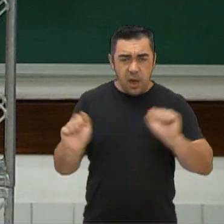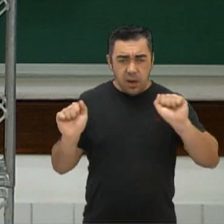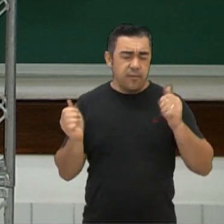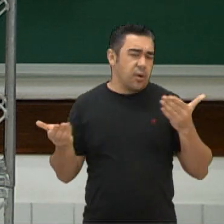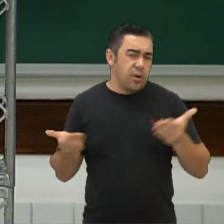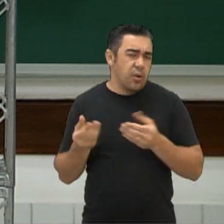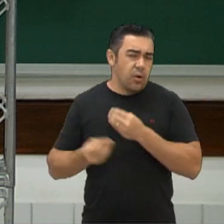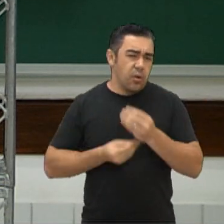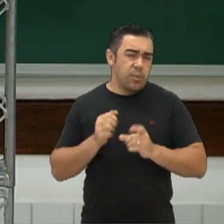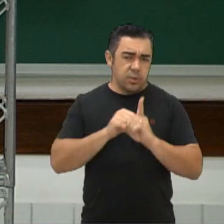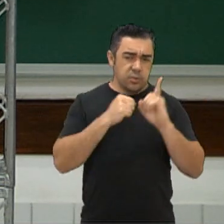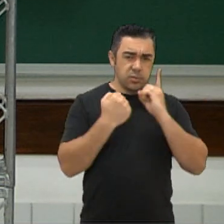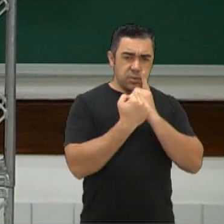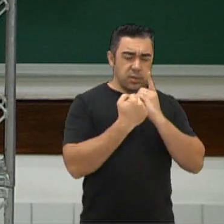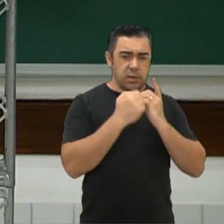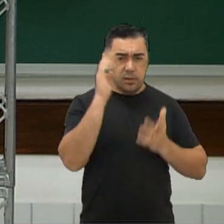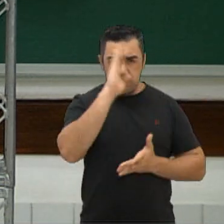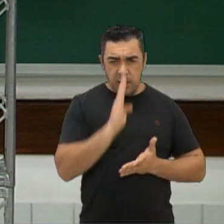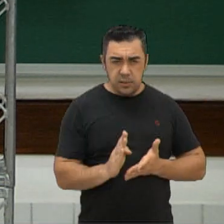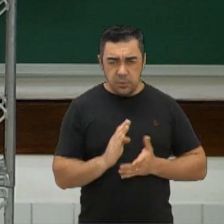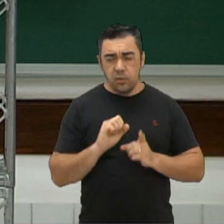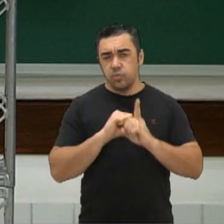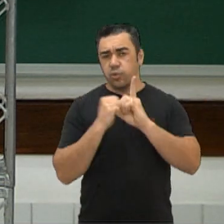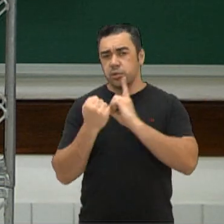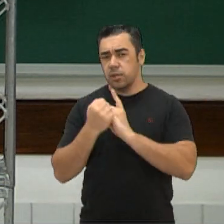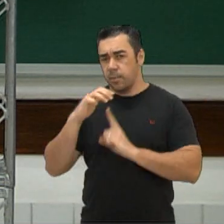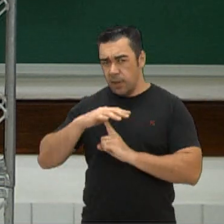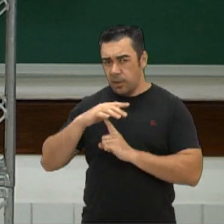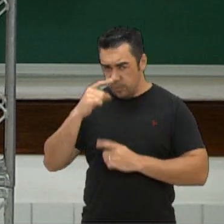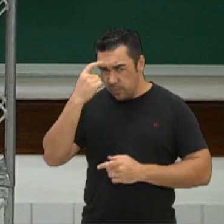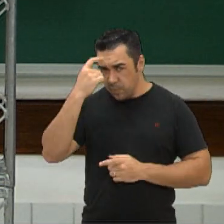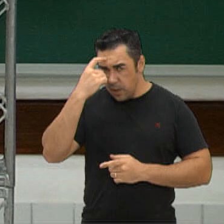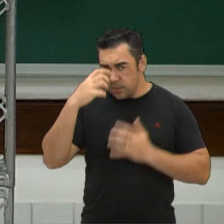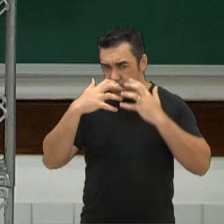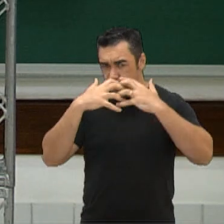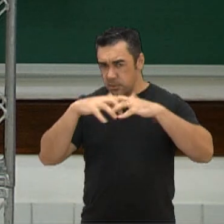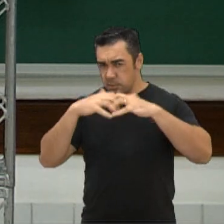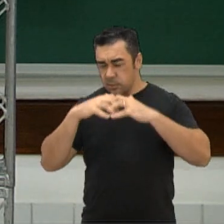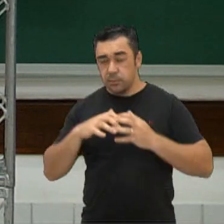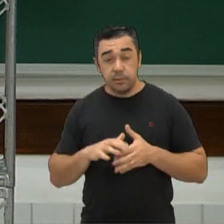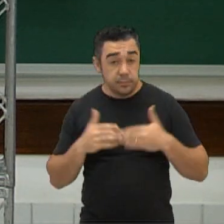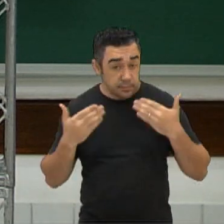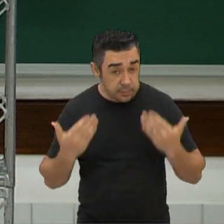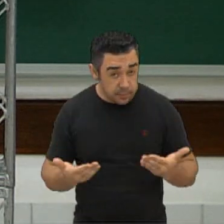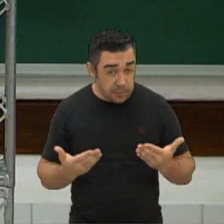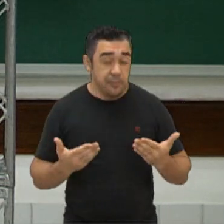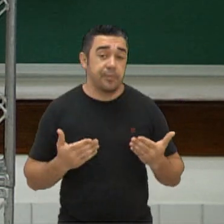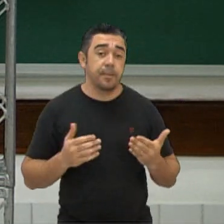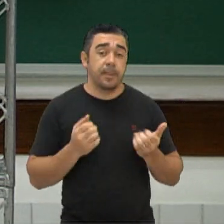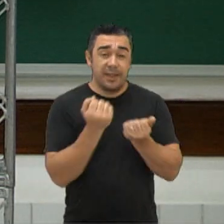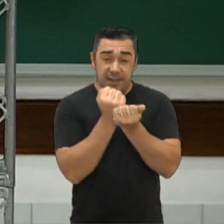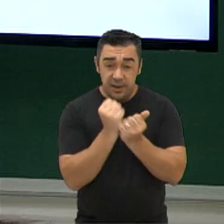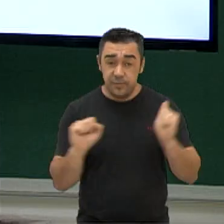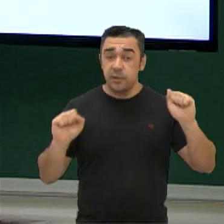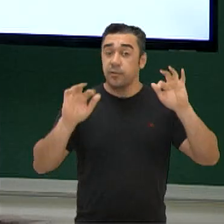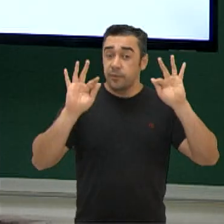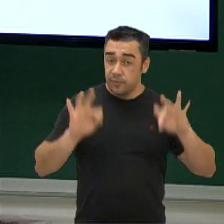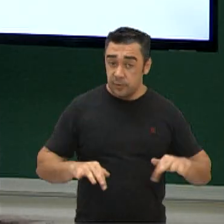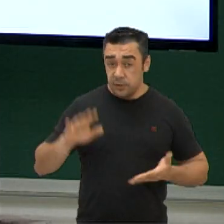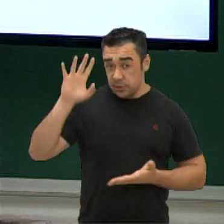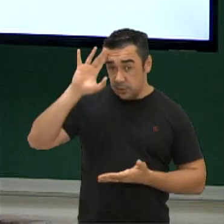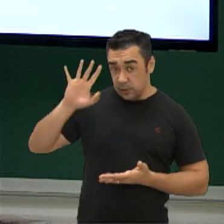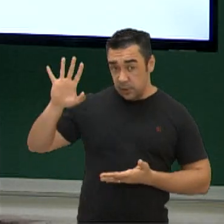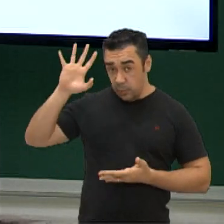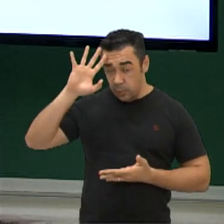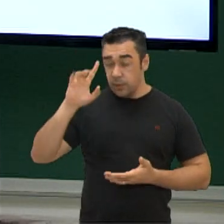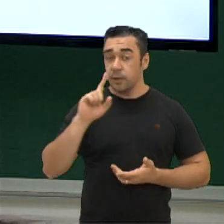sociedade brasileira e na sociedade paranaense? Vamos fazer uma reflexão sobre isso? Então, a escravidão ela acaba, teoricamente, no Brasil